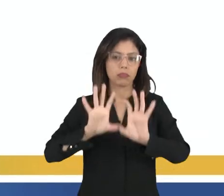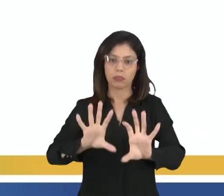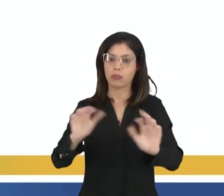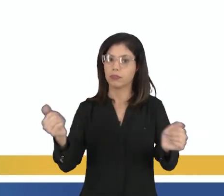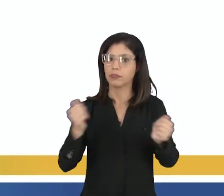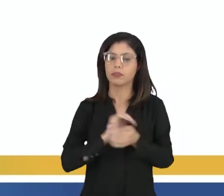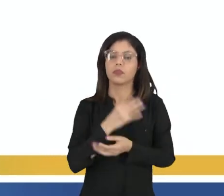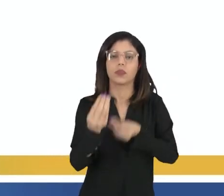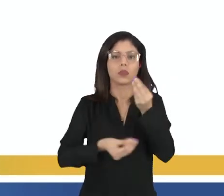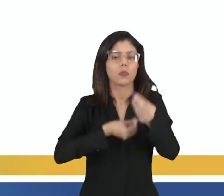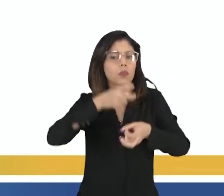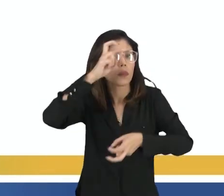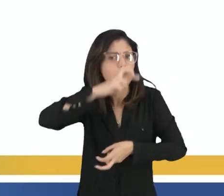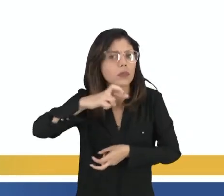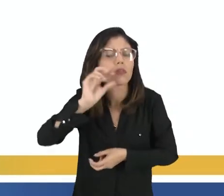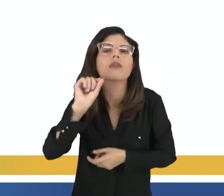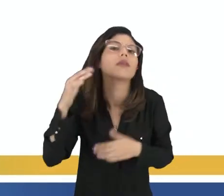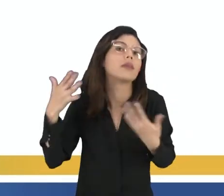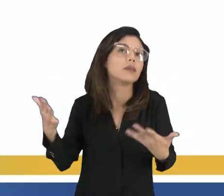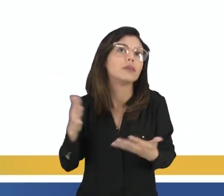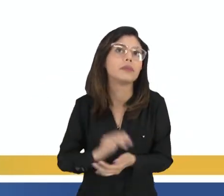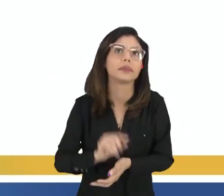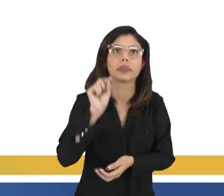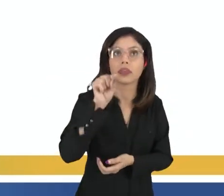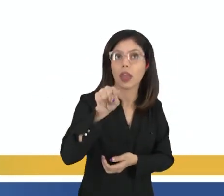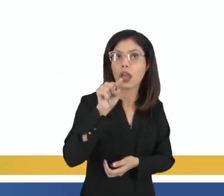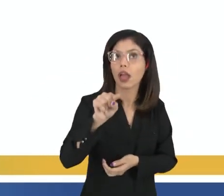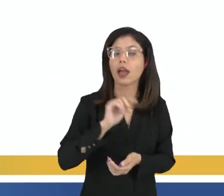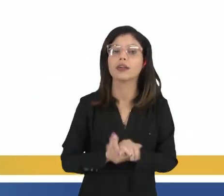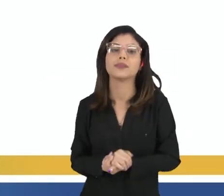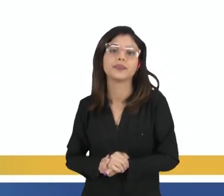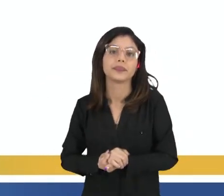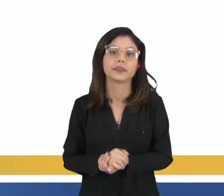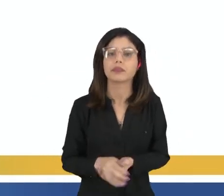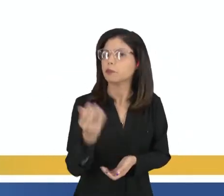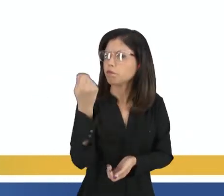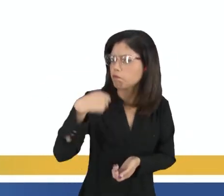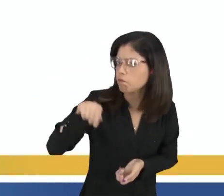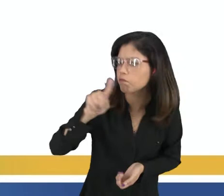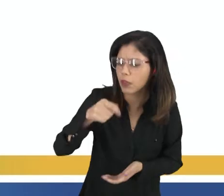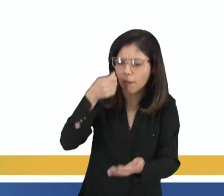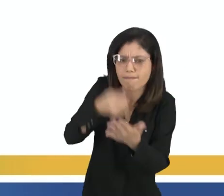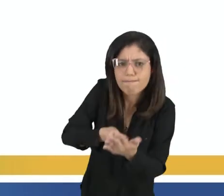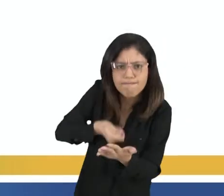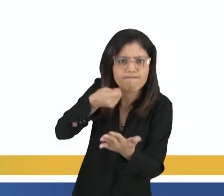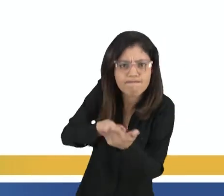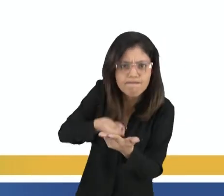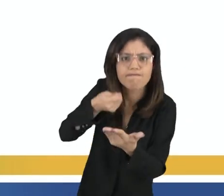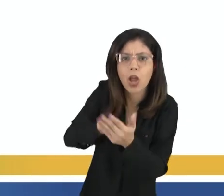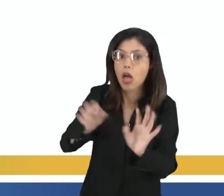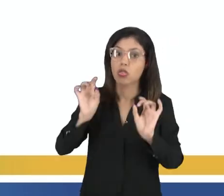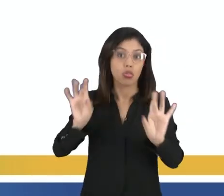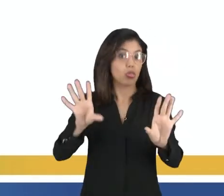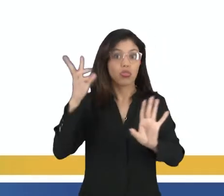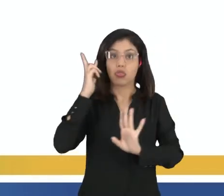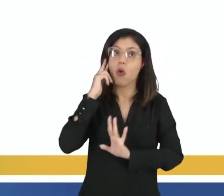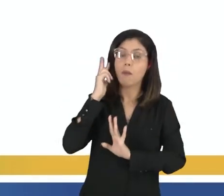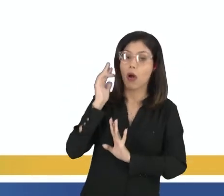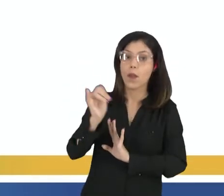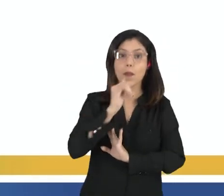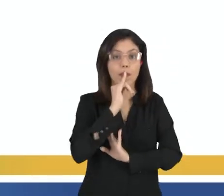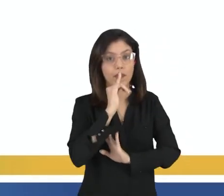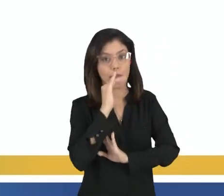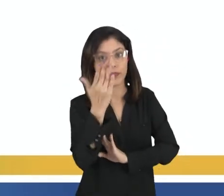espontâneo. Então, o que a gente pode observar aqui? Que esse funcionamento, ela não precisa ser forçado, é natural. Então, vamos ver